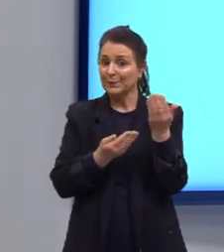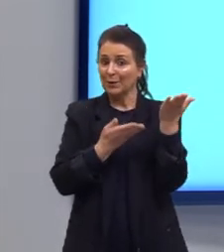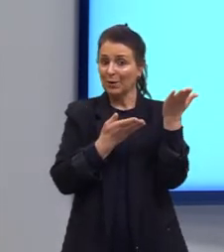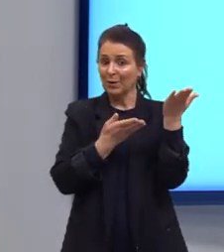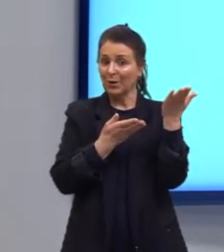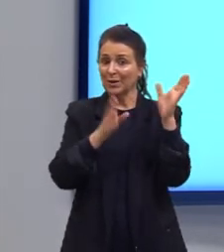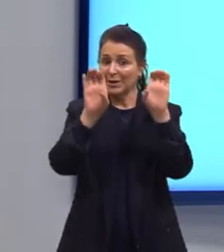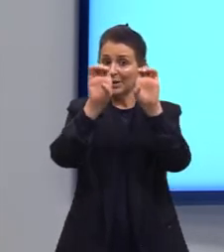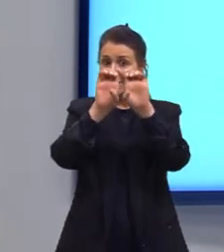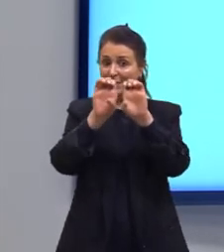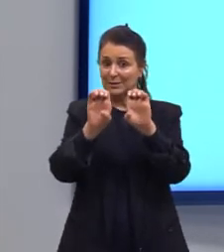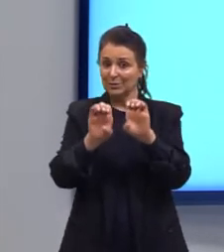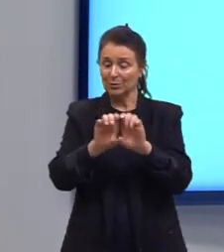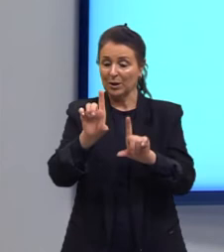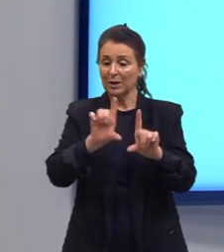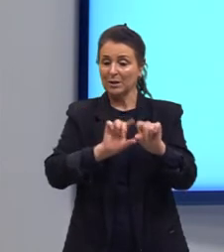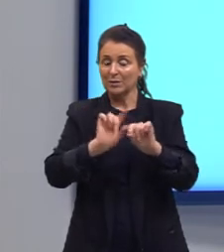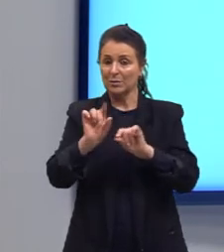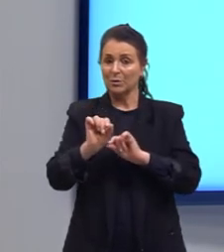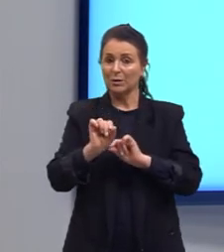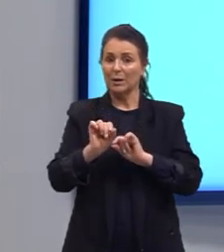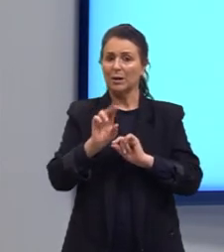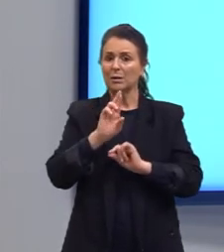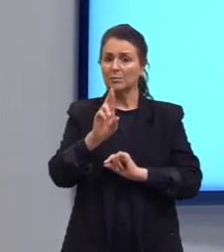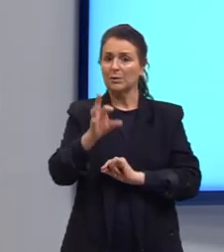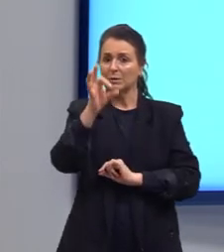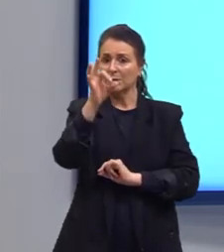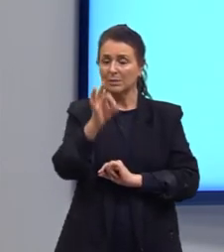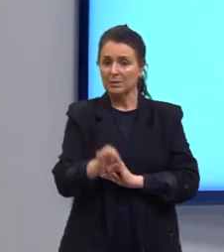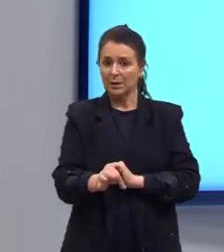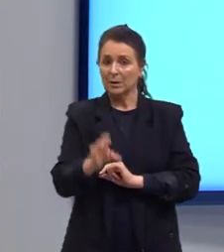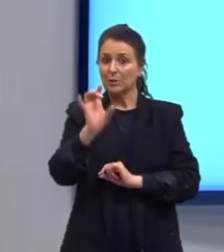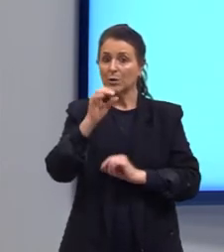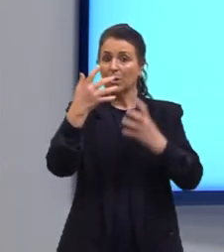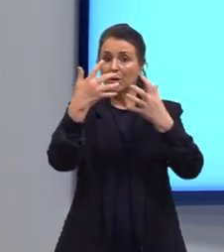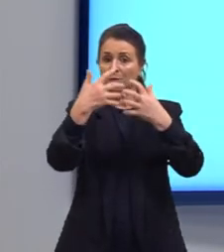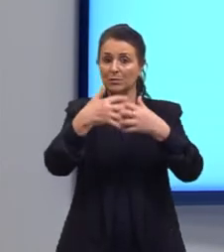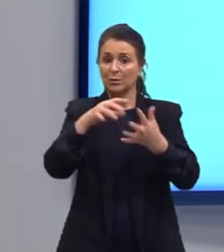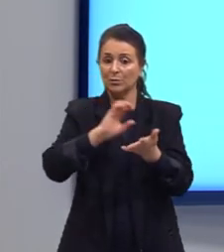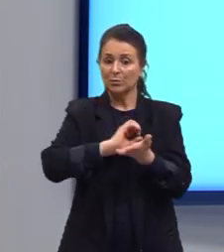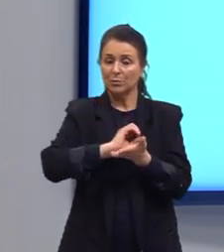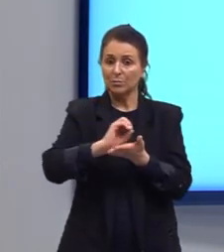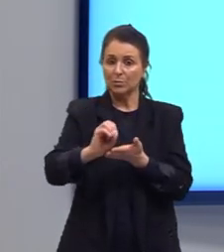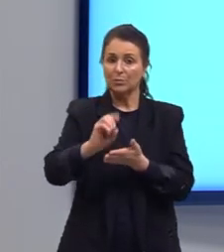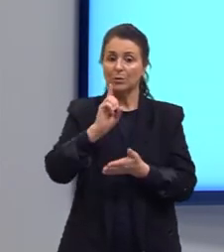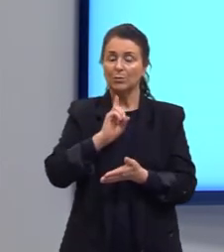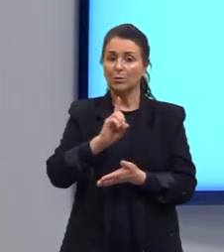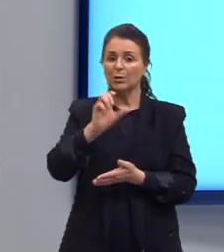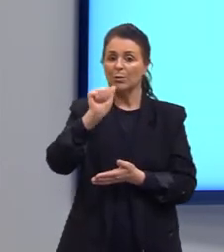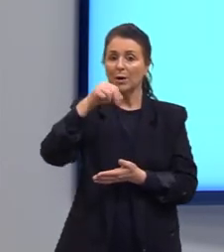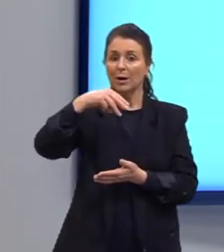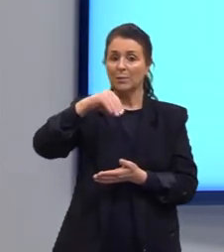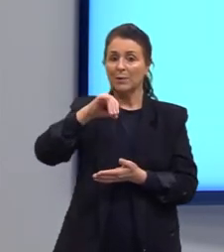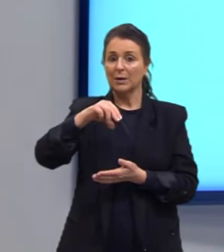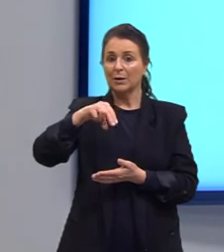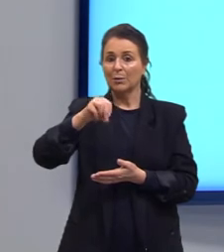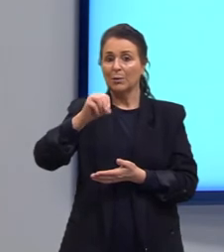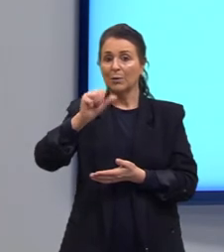e assinale a alternativa que indica apenas as funções orgânicas encontradas nesse aminoácido essencial